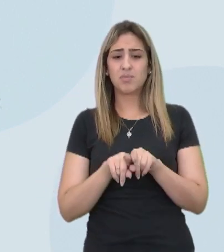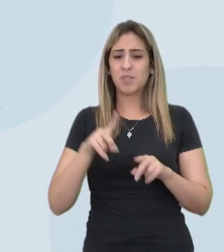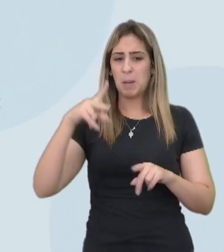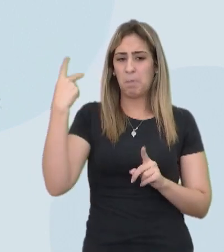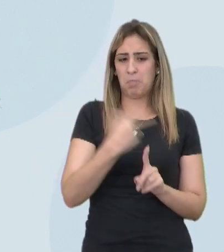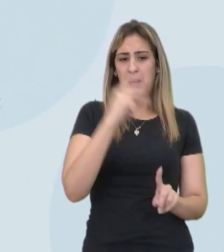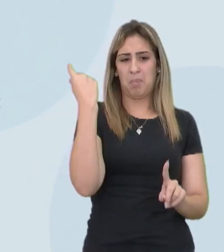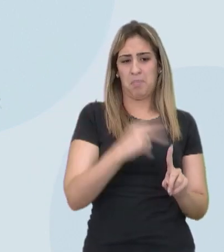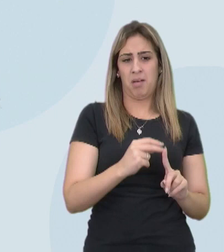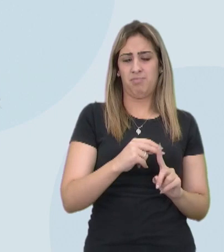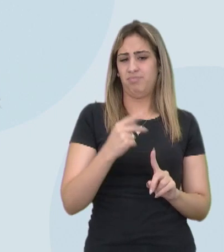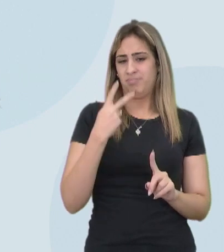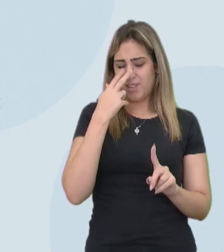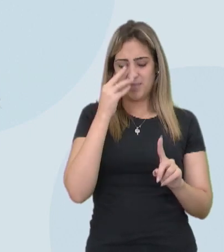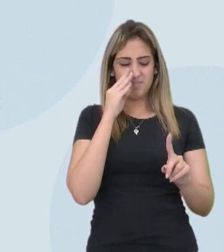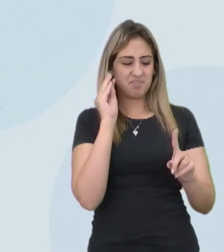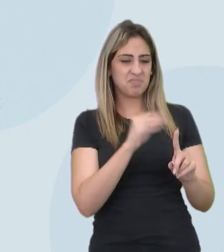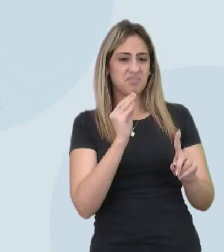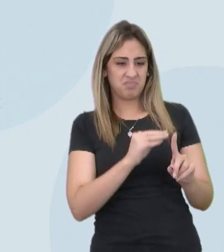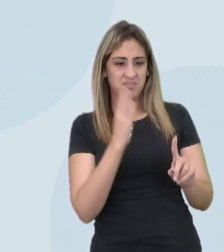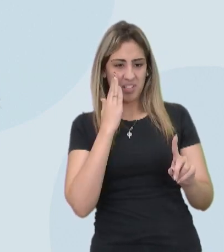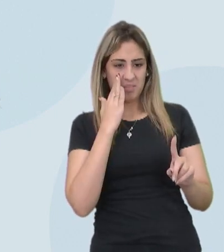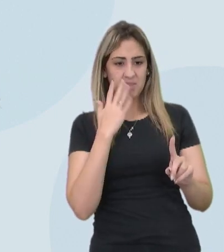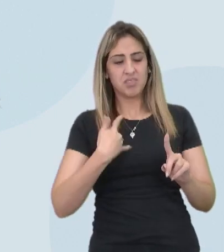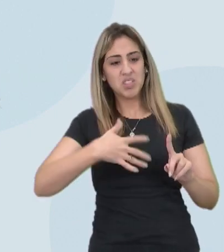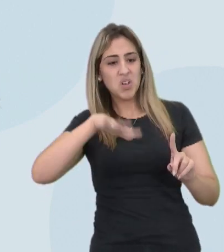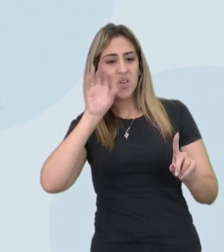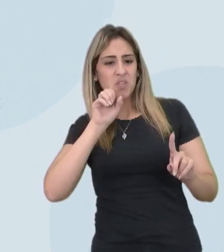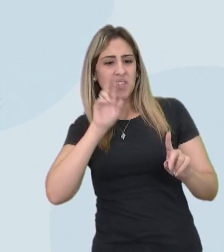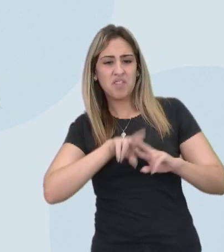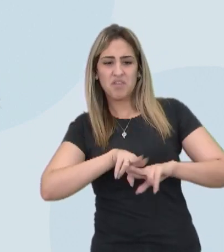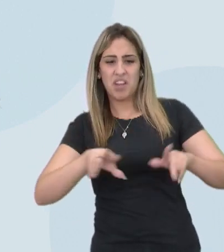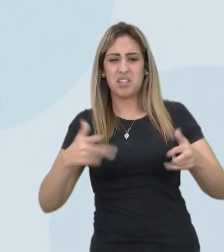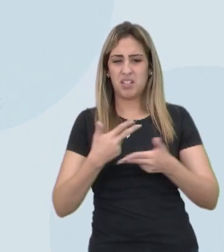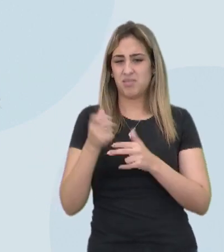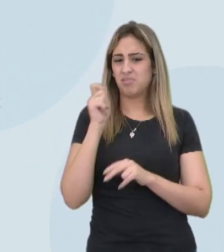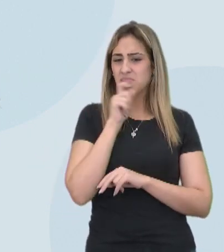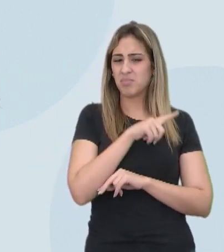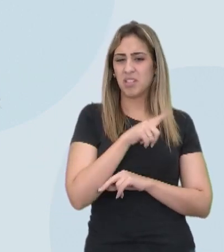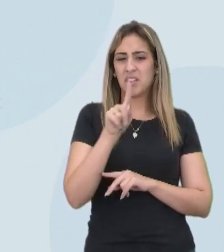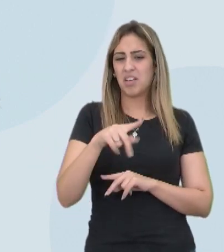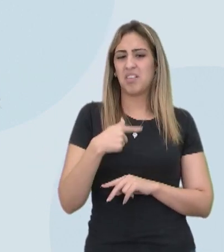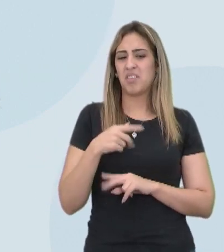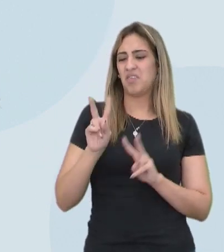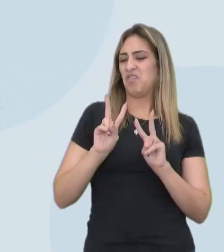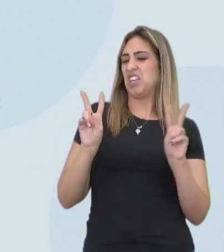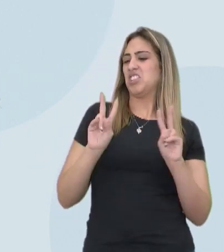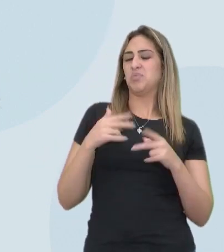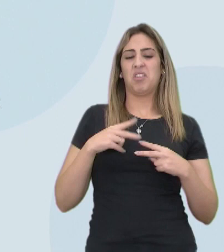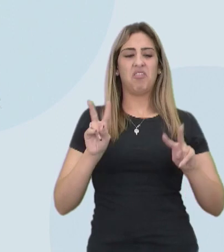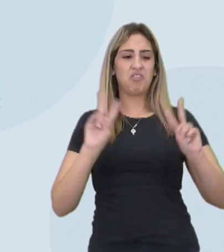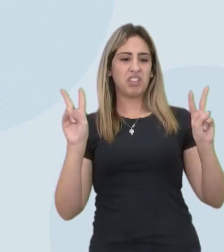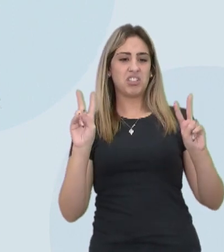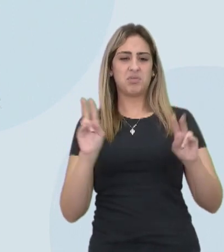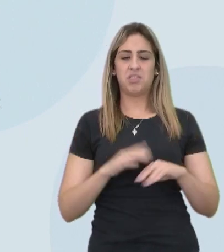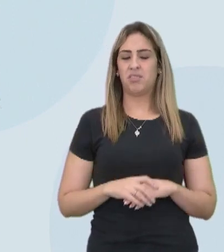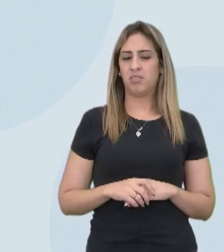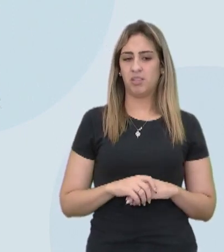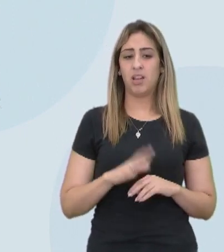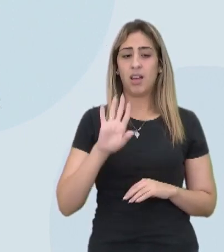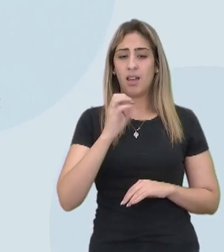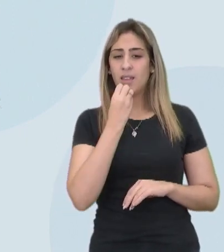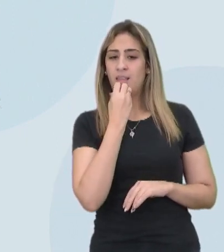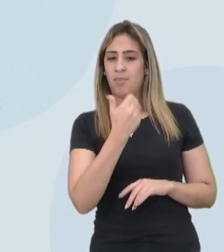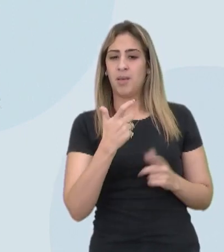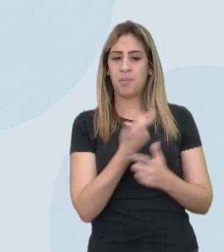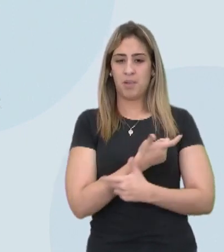chacota. Tive que ouvir, vários jargões. É vitimismo, é mimimi. Ainda bem